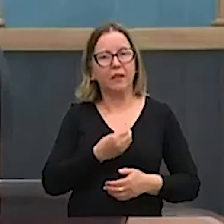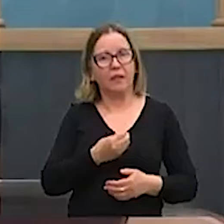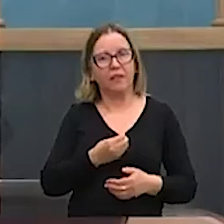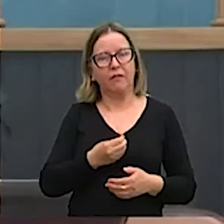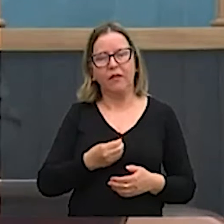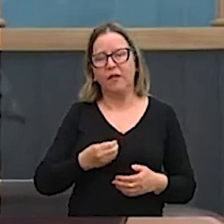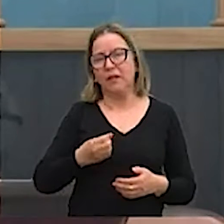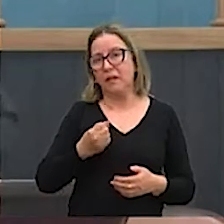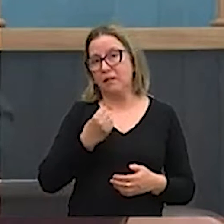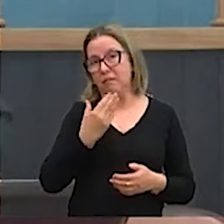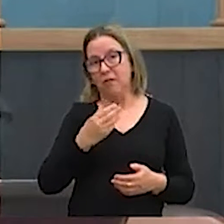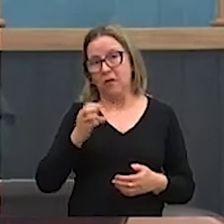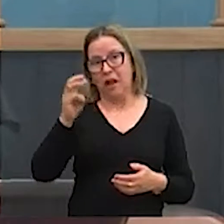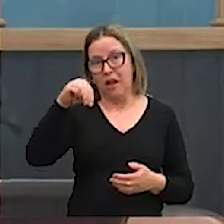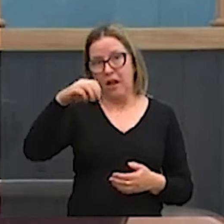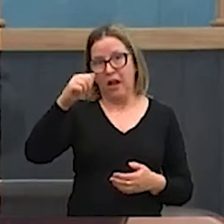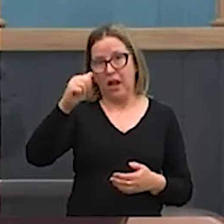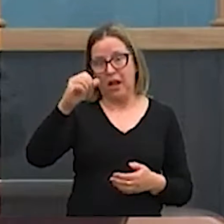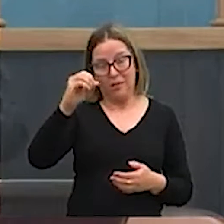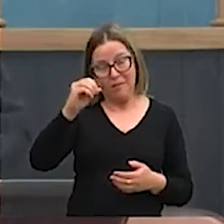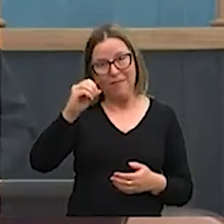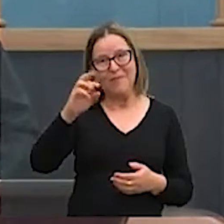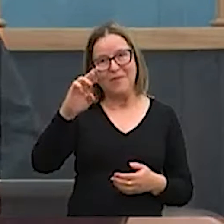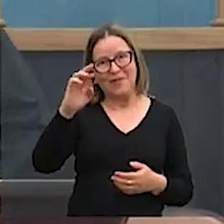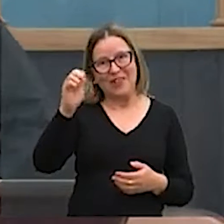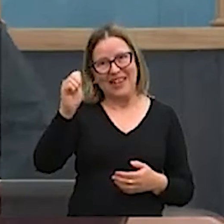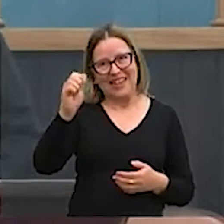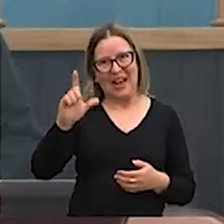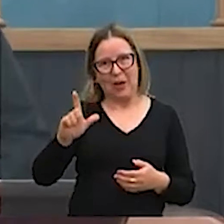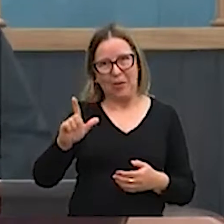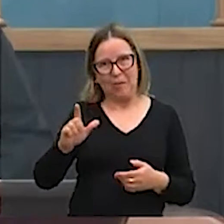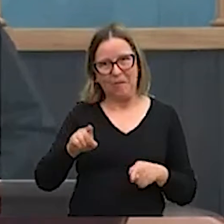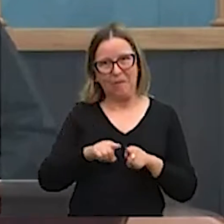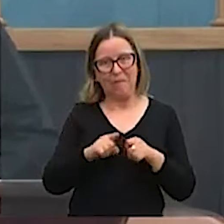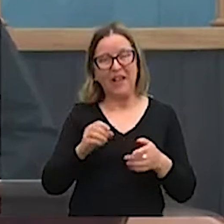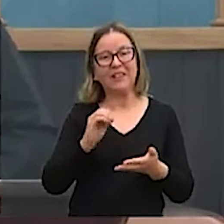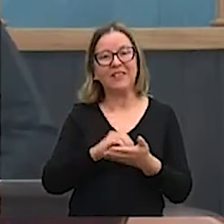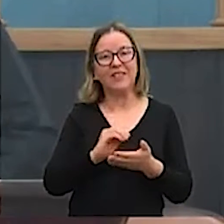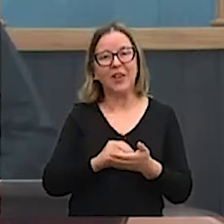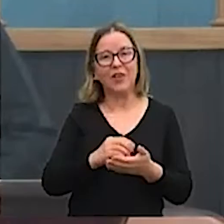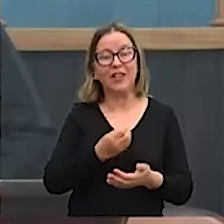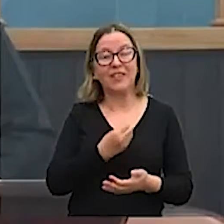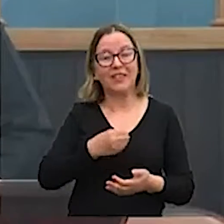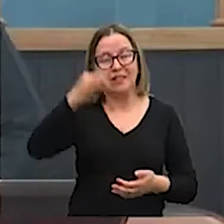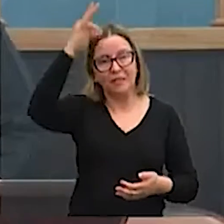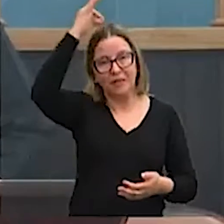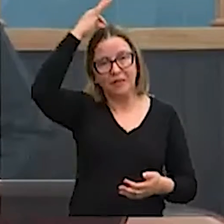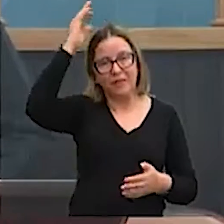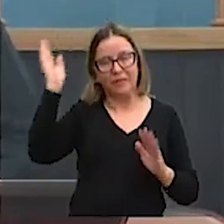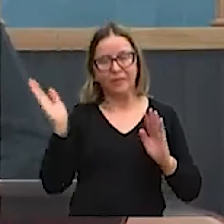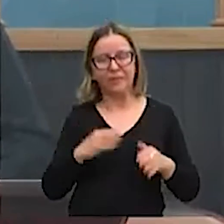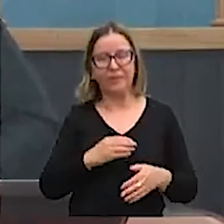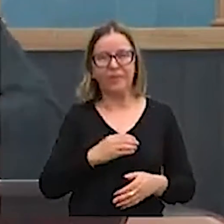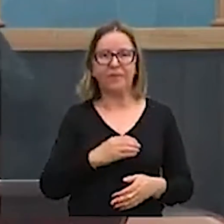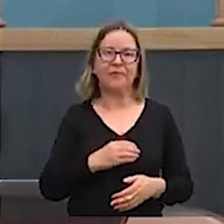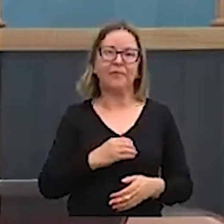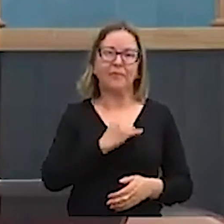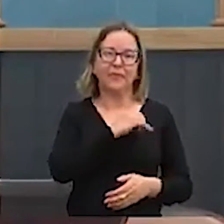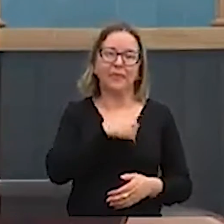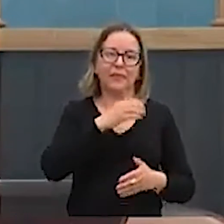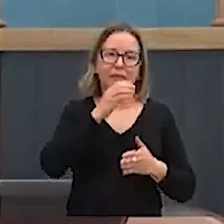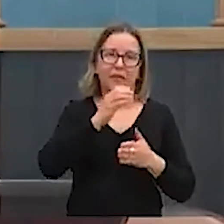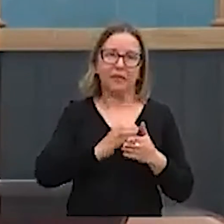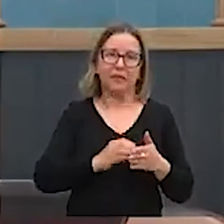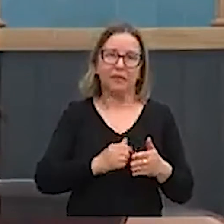mas vida espiritual. Vamos olhar o verso 30, João 12, 30. Jesus